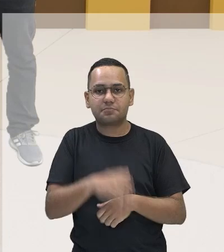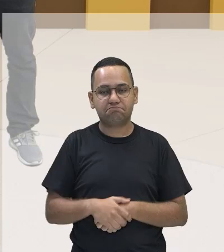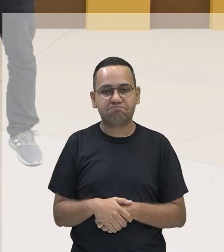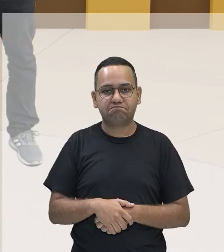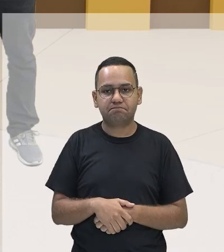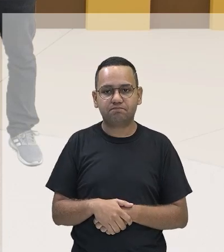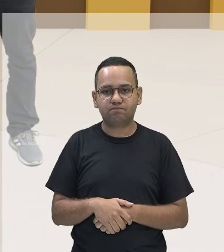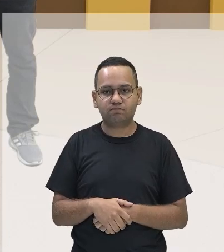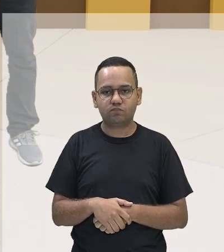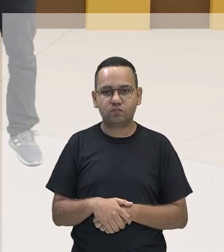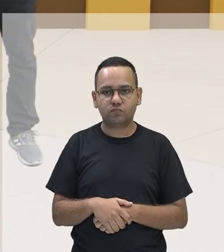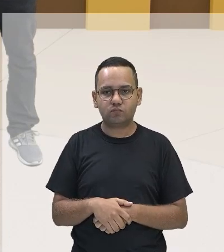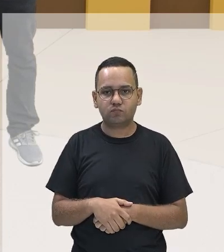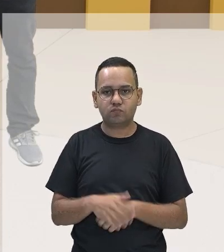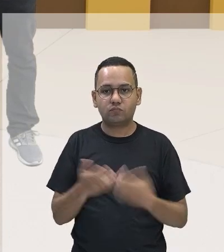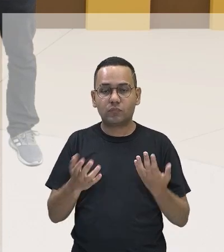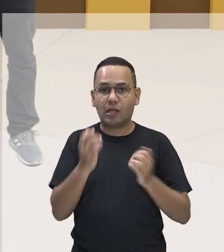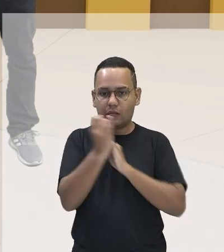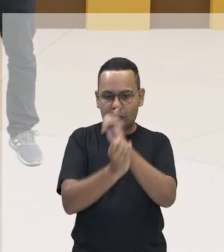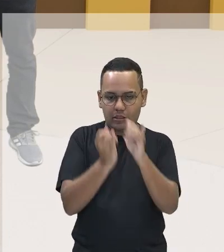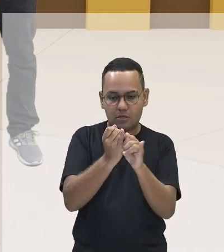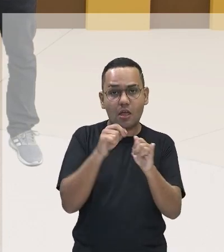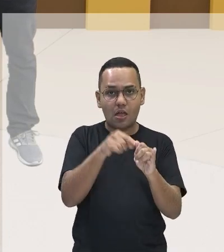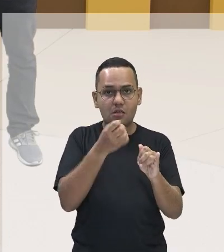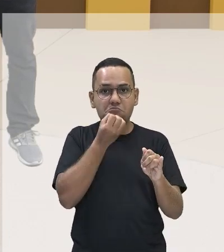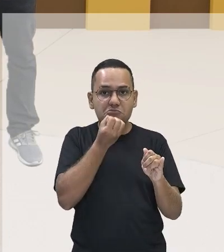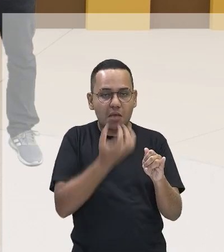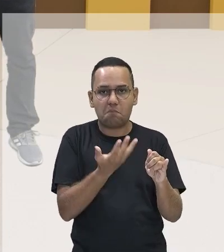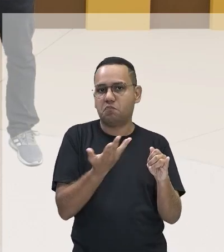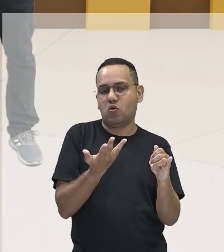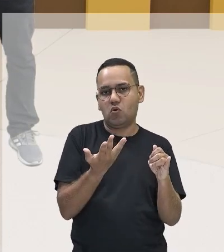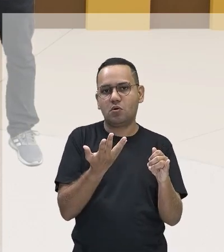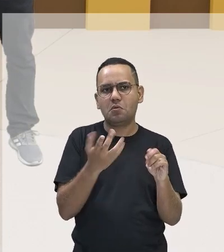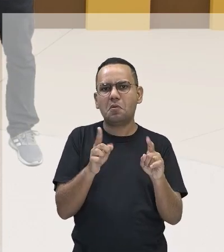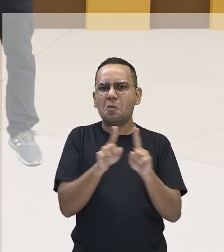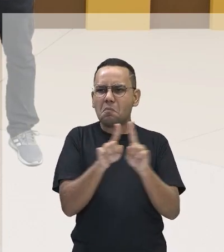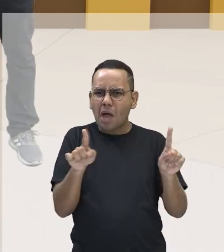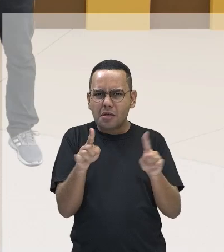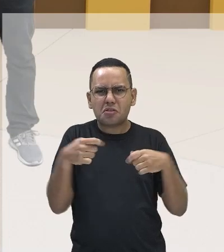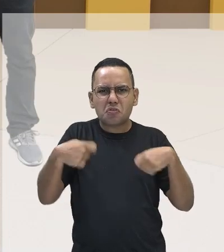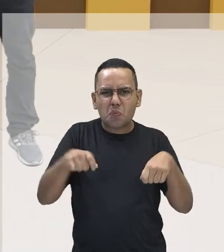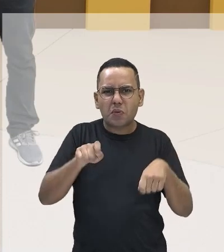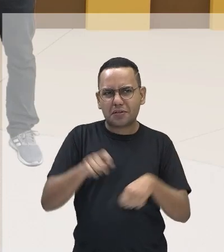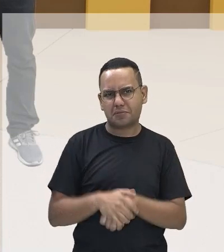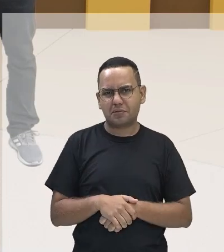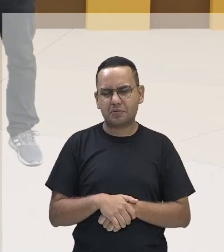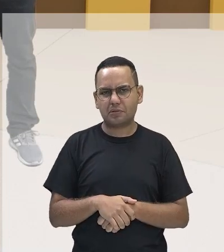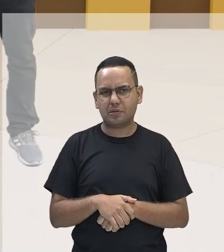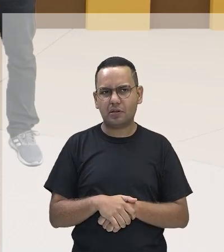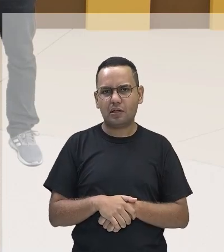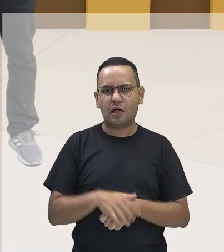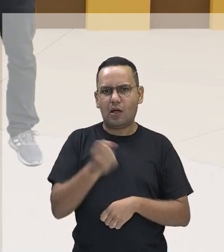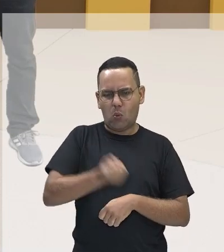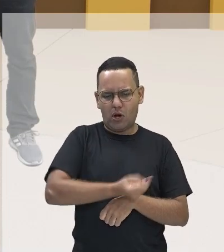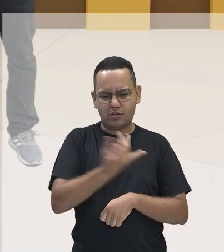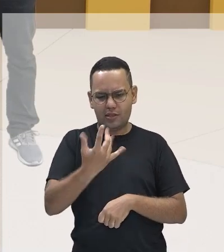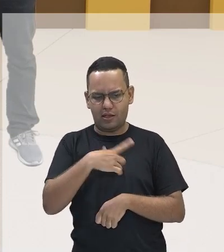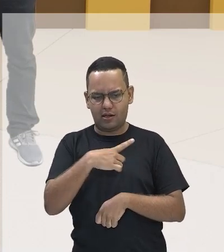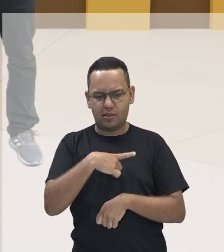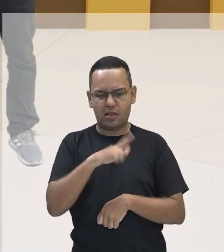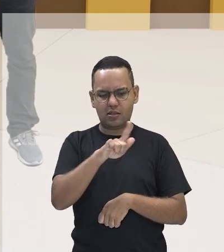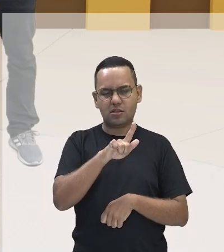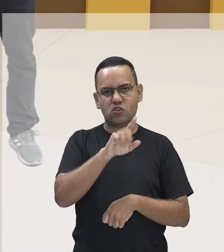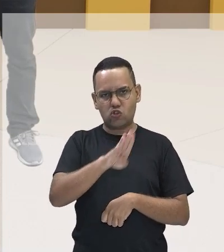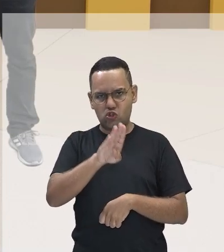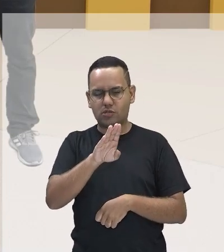um pacote de internet muito bom, mas às vezes não é necessário a gente ter toda aquela quantidade de gigas, né, que a gente quer naquele pacote. Às vezes